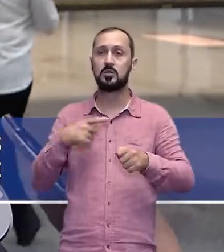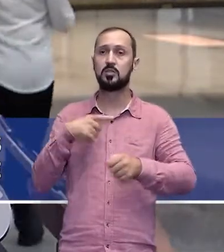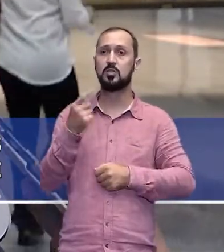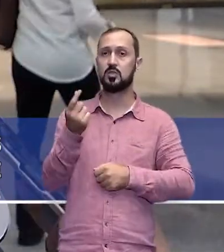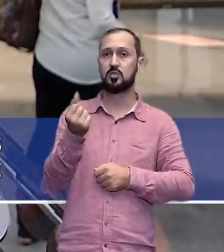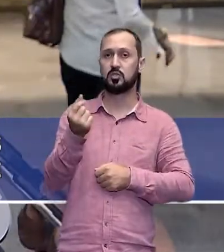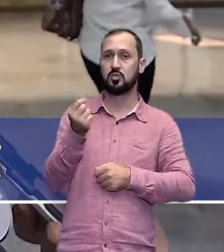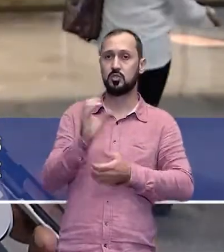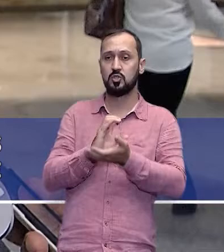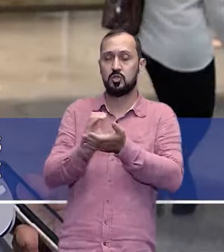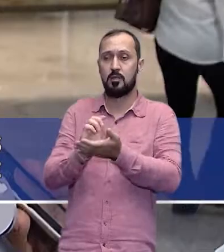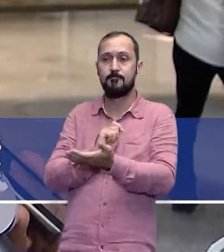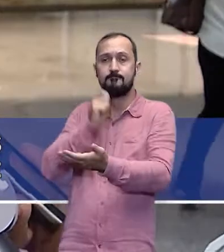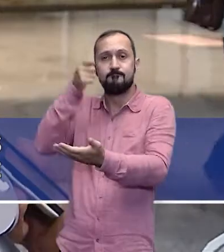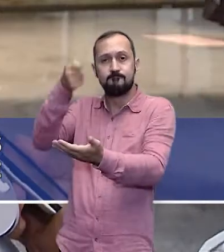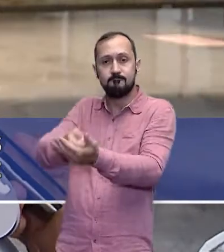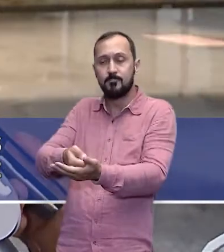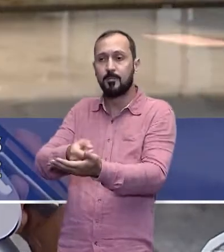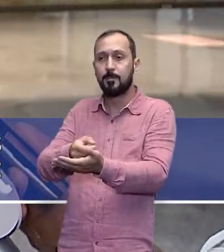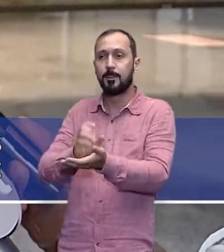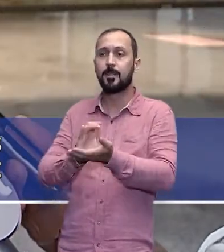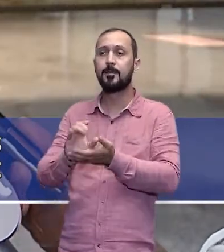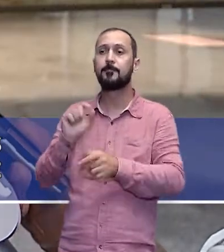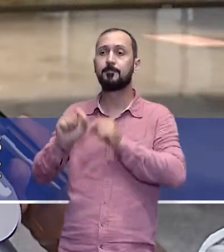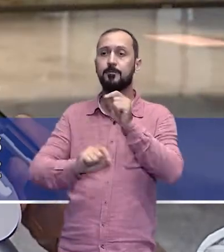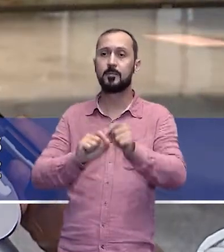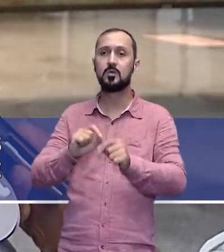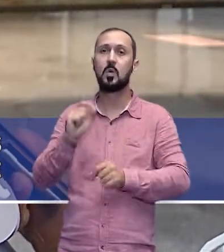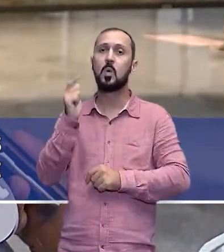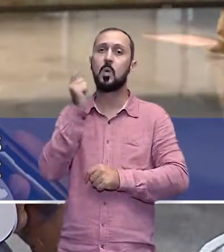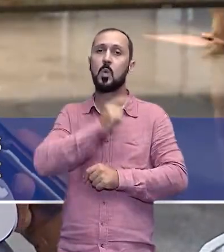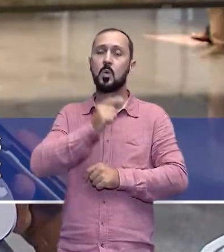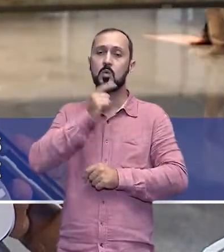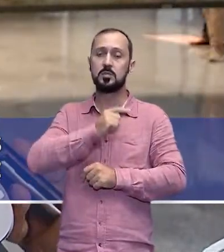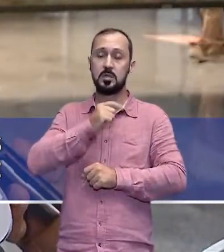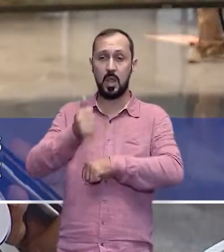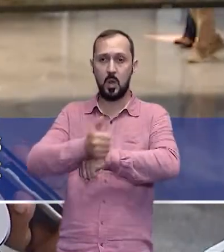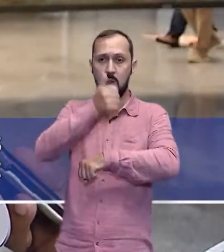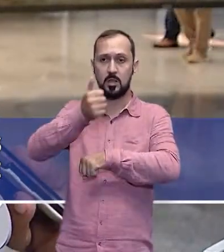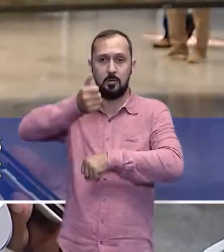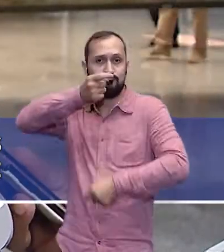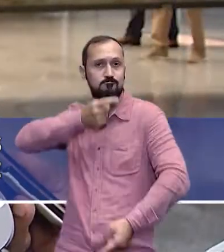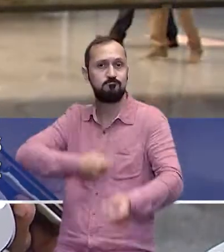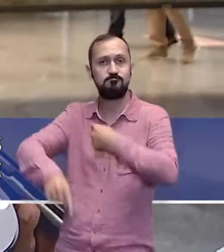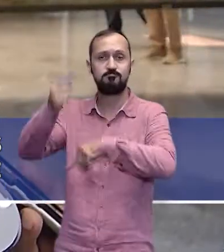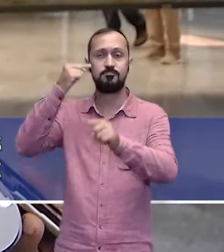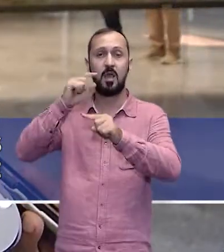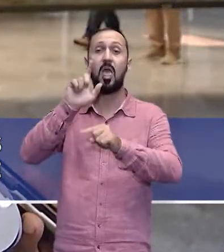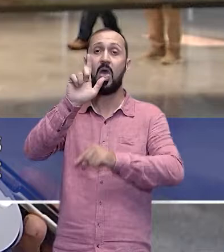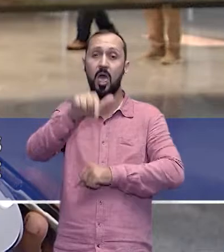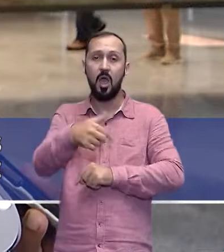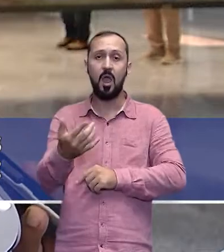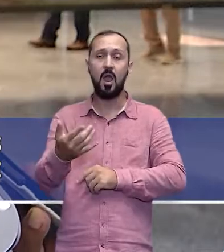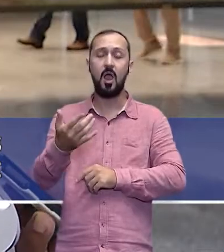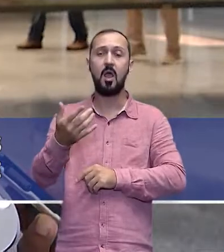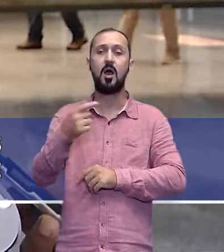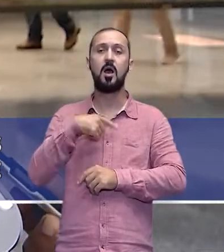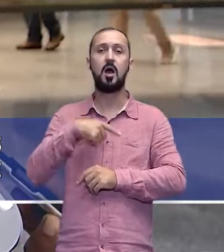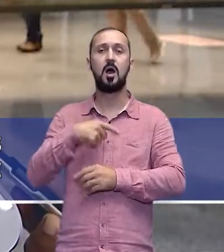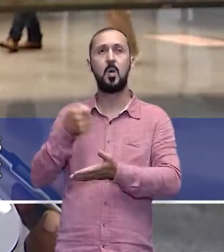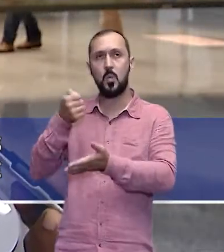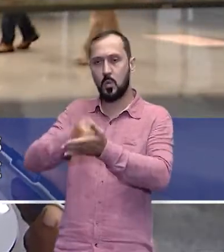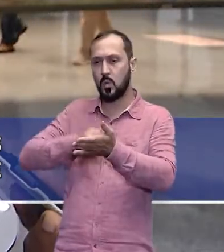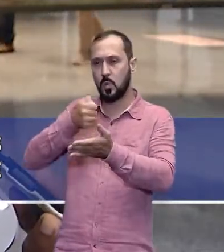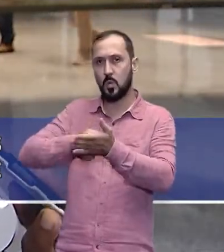de gastar esse recurso, de fazer com que possamos dar um salto de qualidade na saúde pública. Essa é